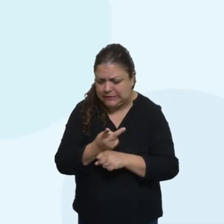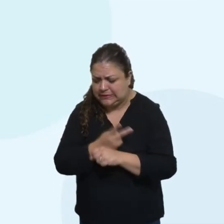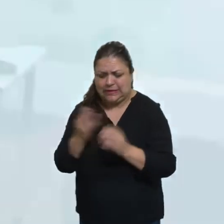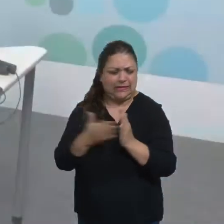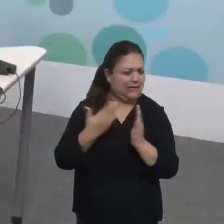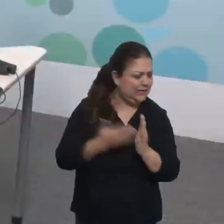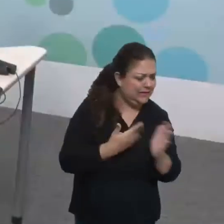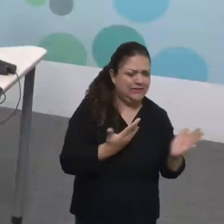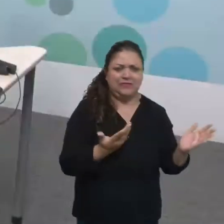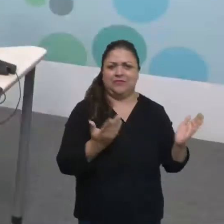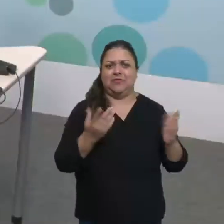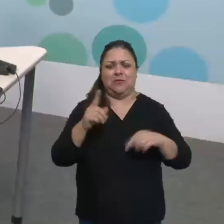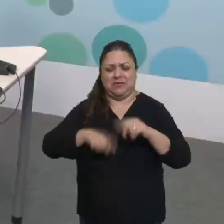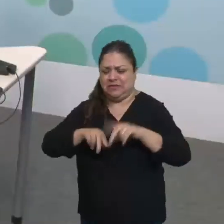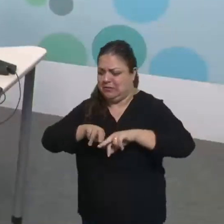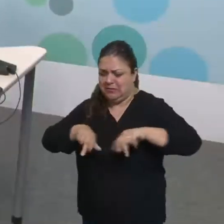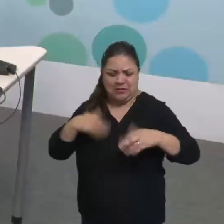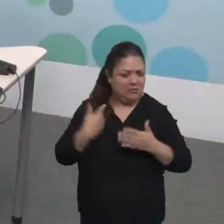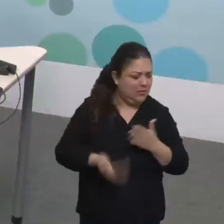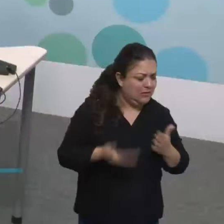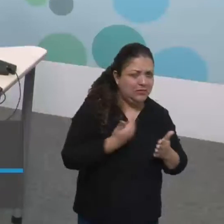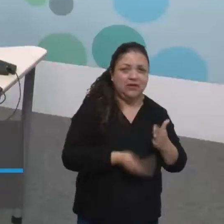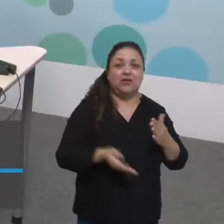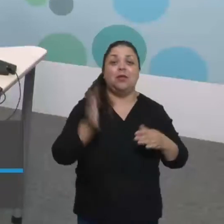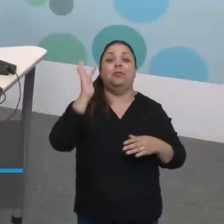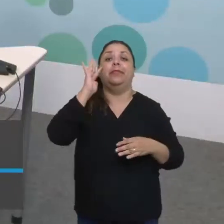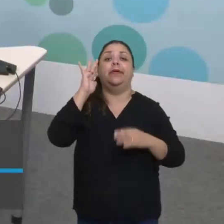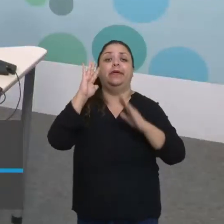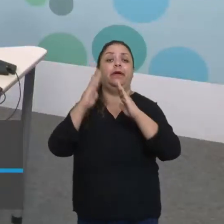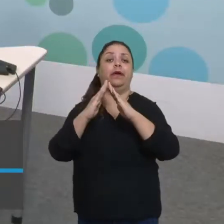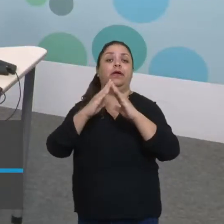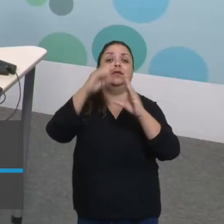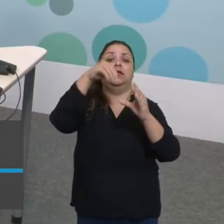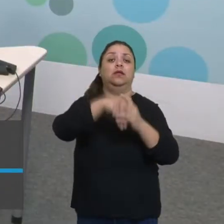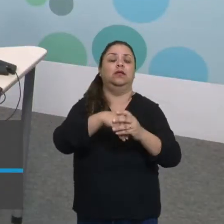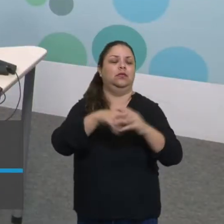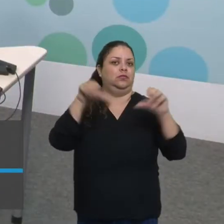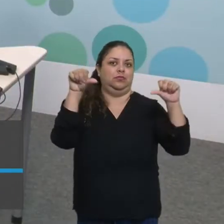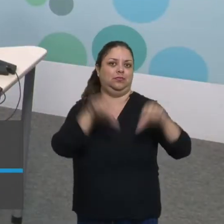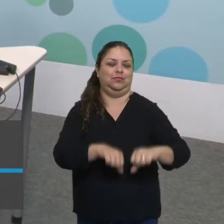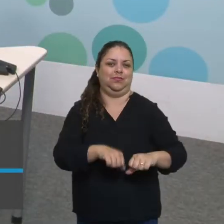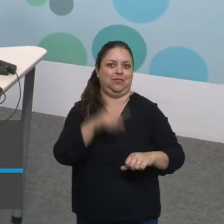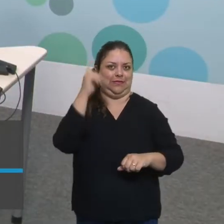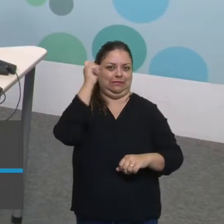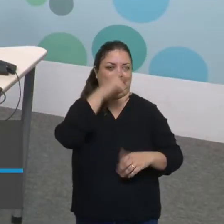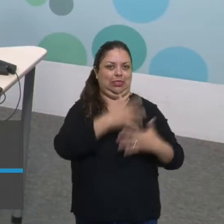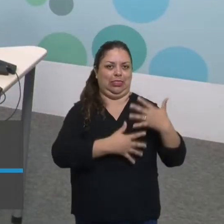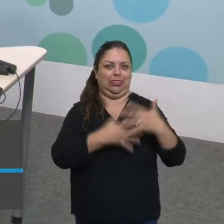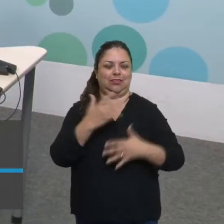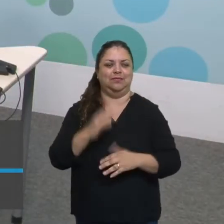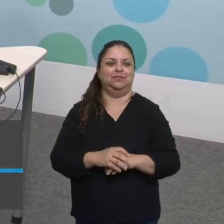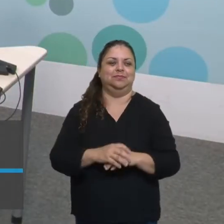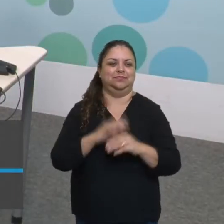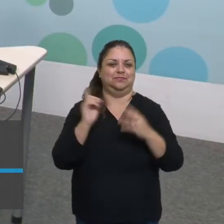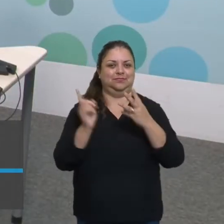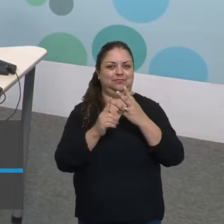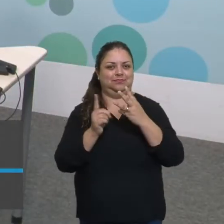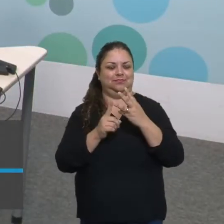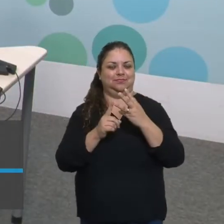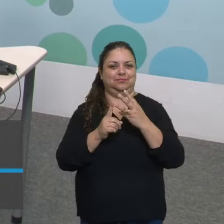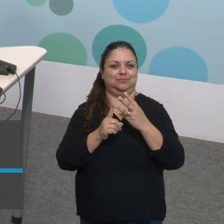imagine ou isso em casa como não deve ter sido nada fácil persistência na realização das atividades